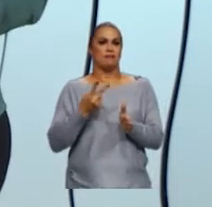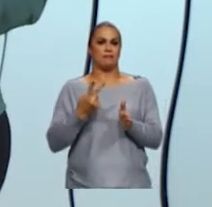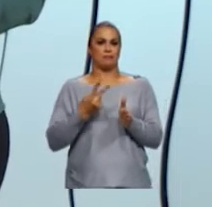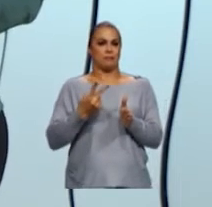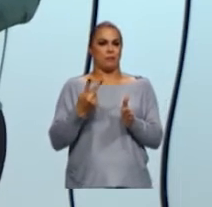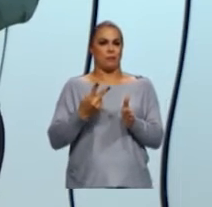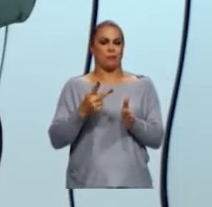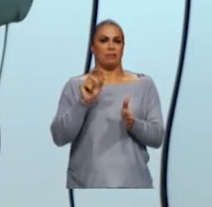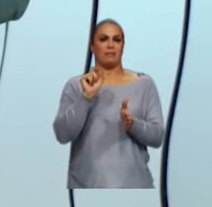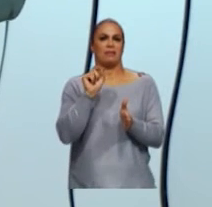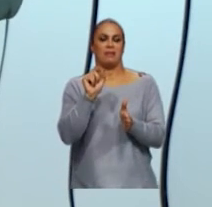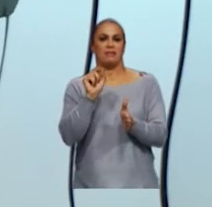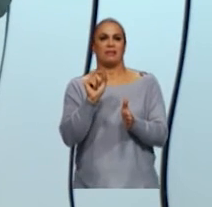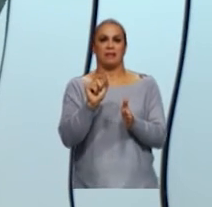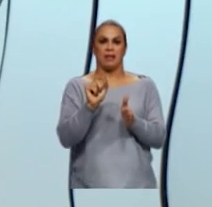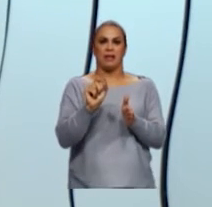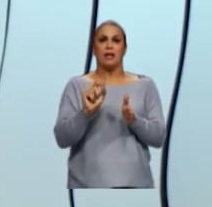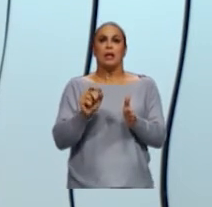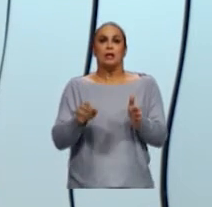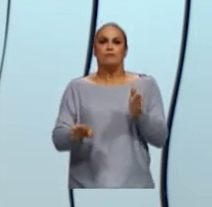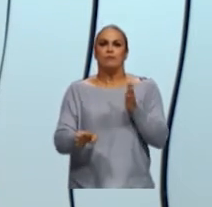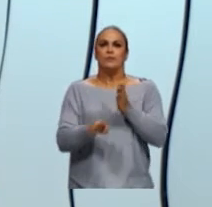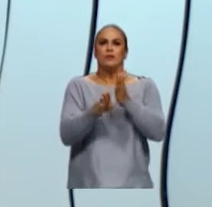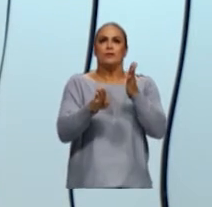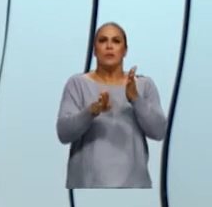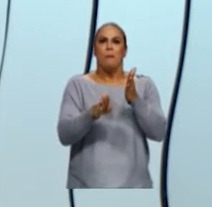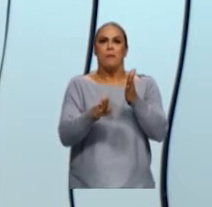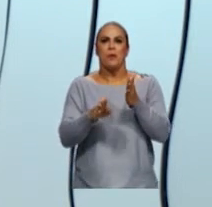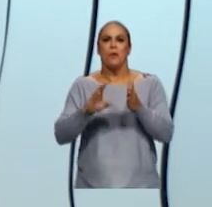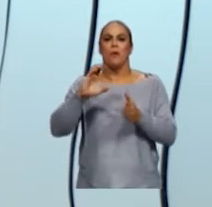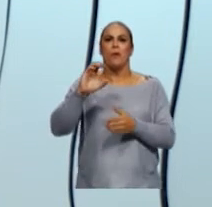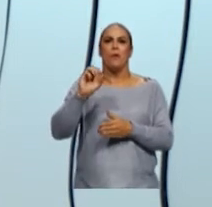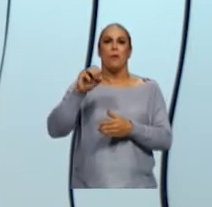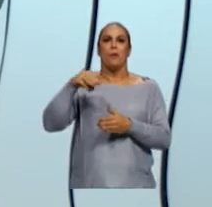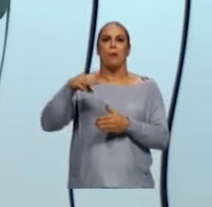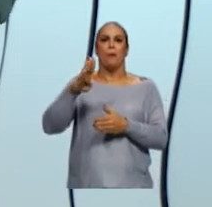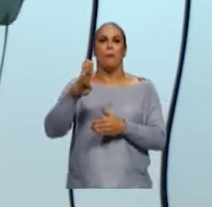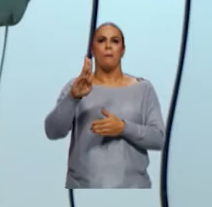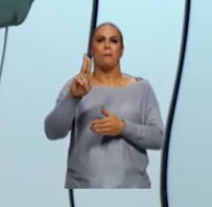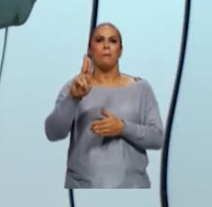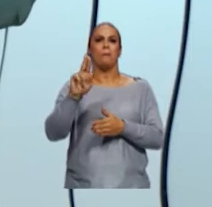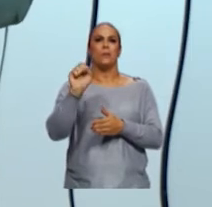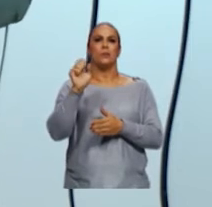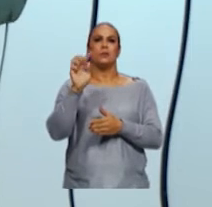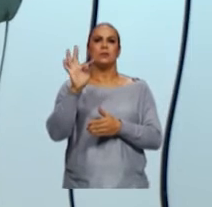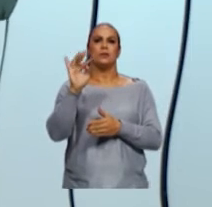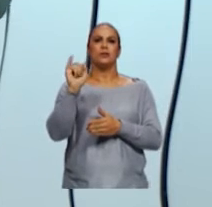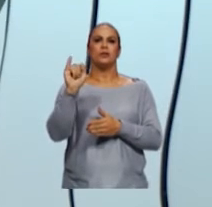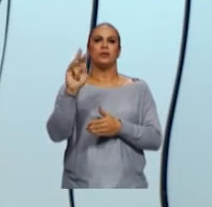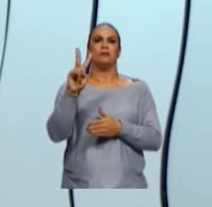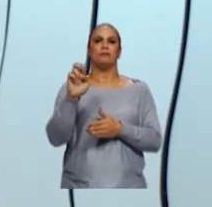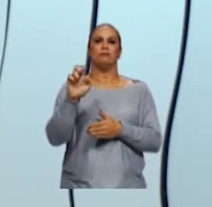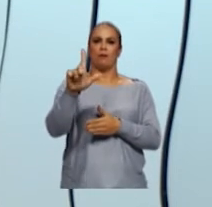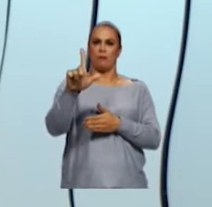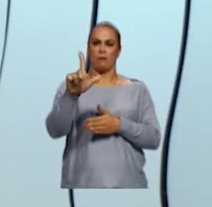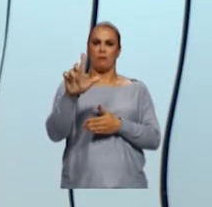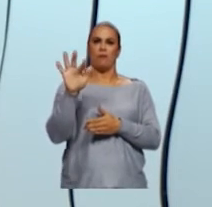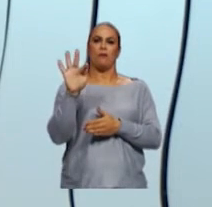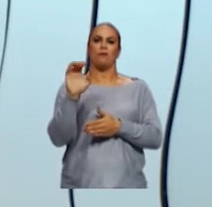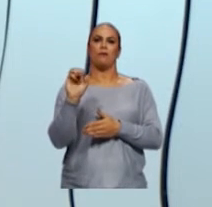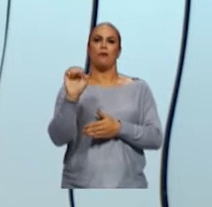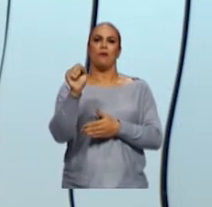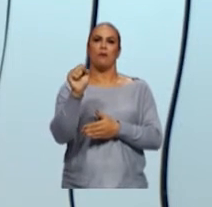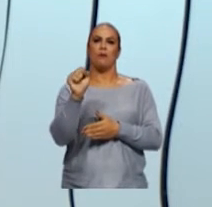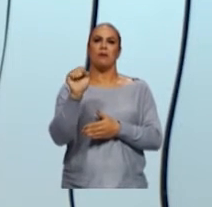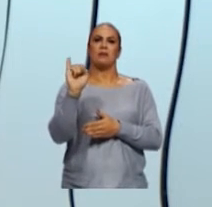principalmente dos combustíveis fósseis, né? Um capitalismo que a gente pode chamar de fossilicista, ou seja, um capitalismo